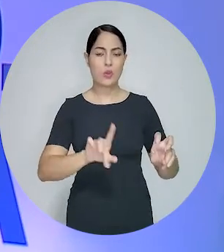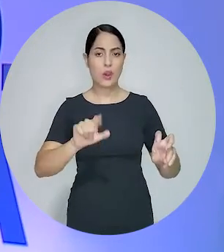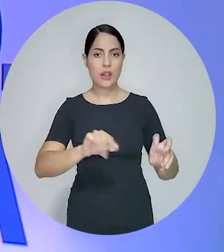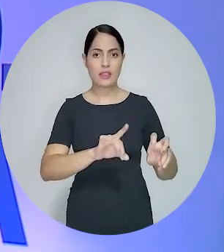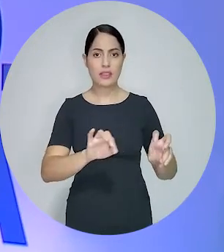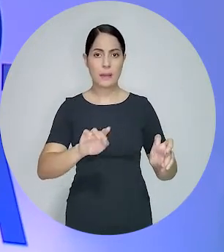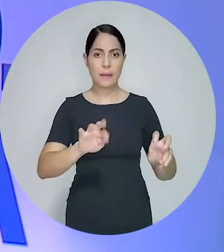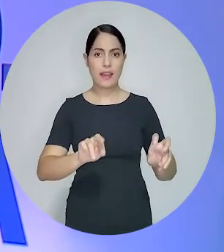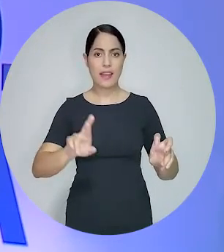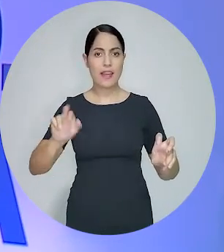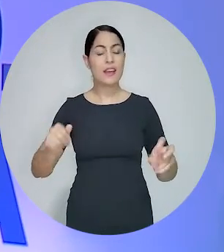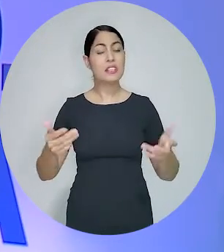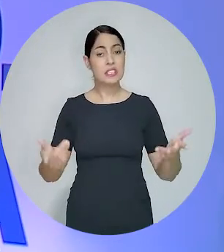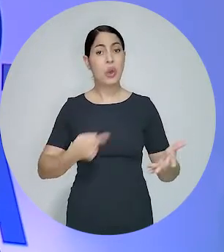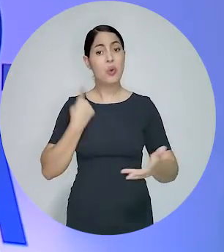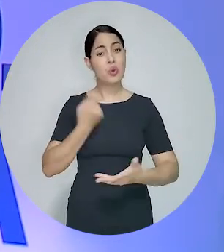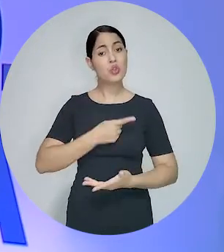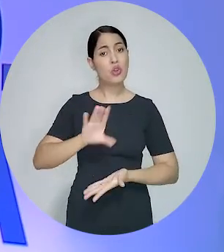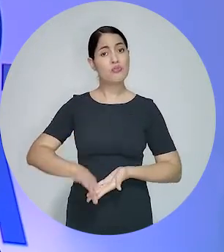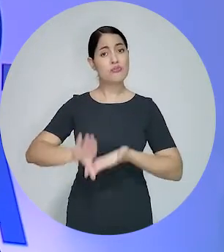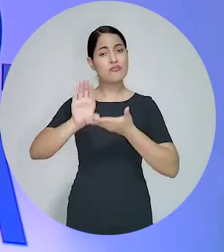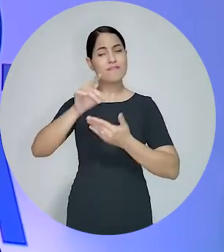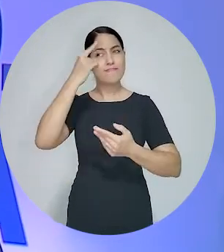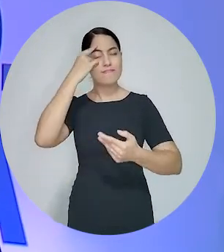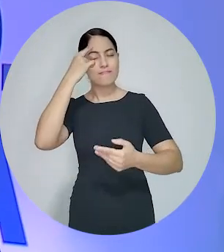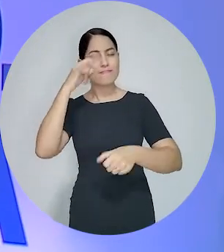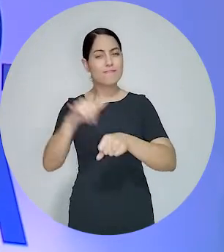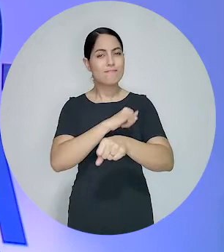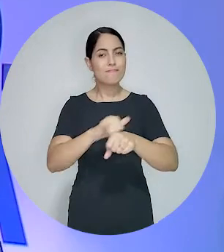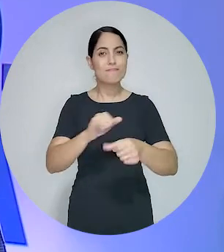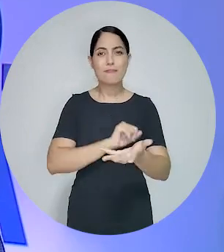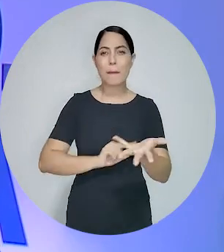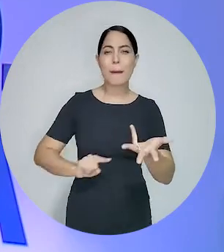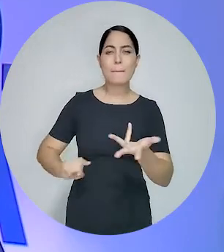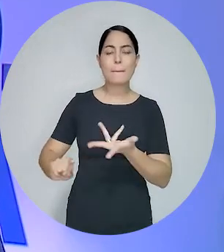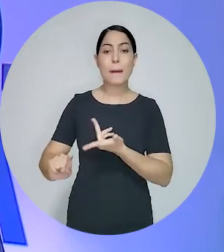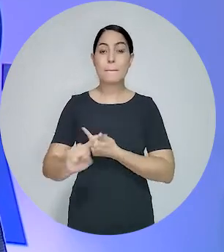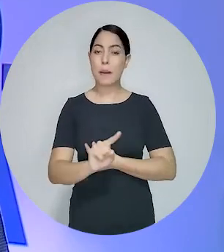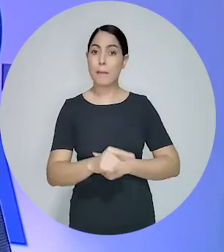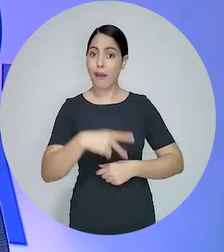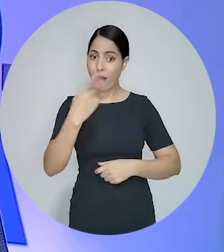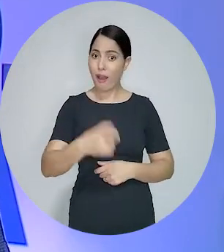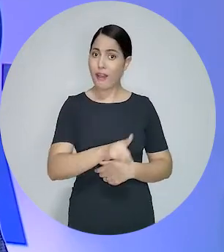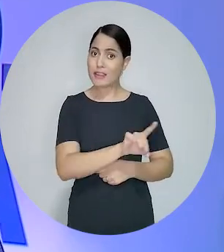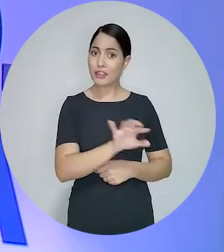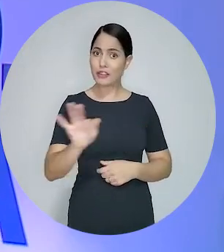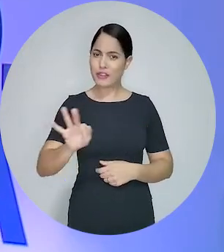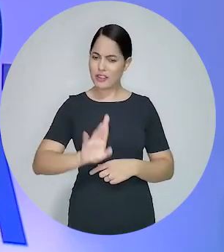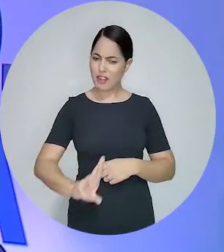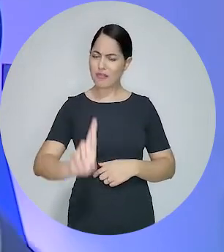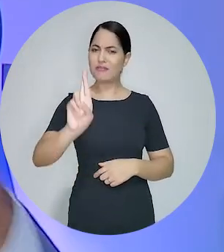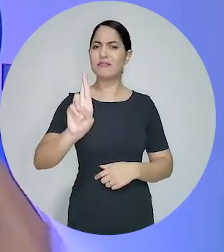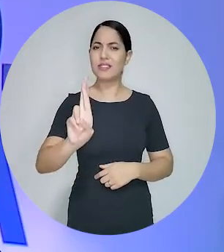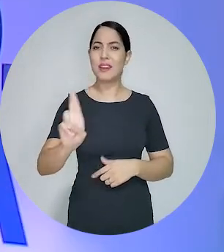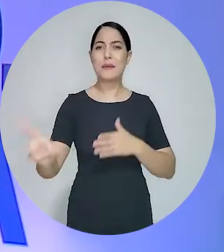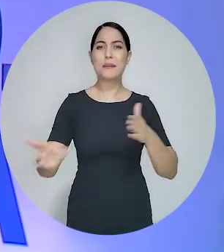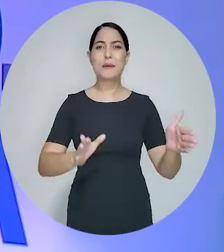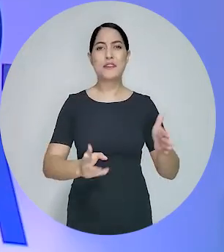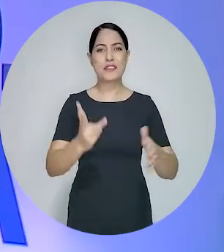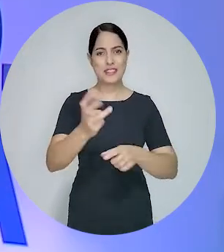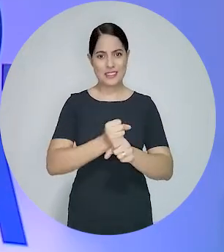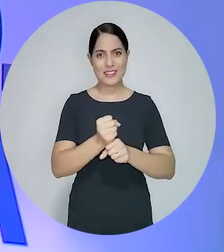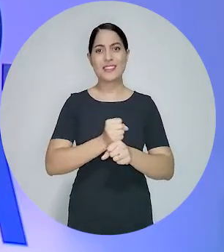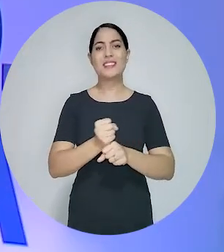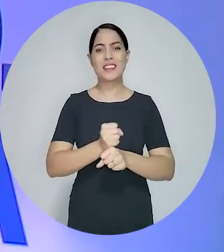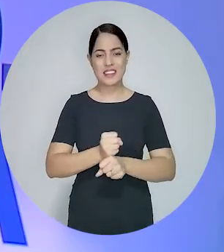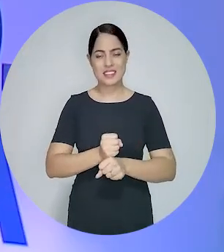barreira. Então nós montamos um conselho realmente que pensa de todas as formas, que representa toda a advocacia do Distrito Federal. Isso se refletiu no nosso